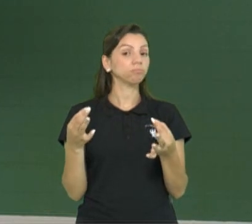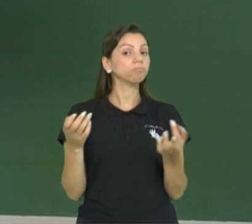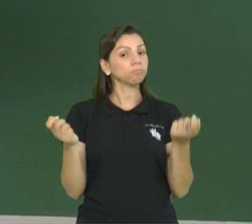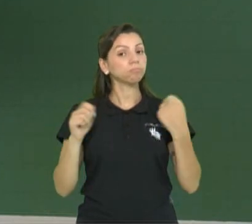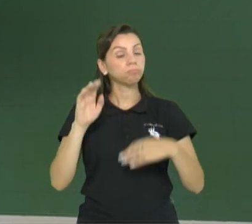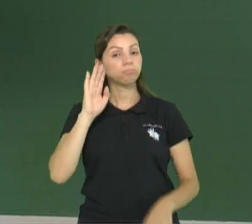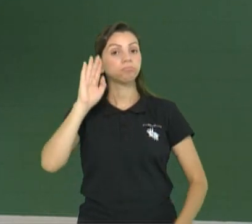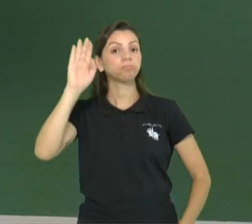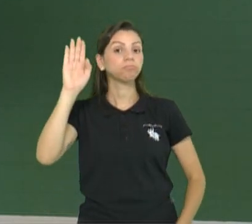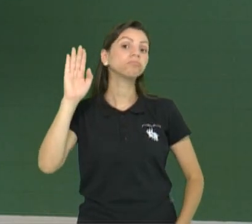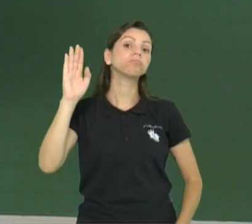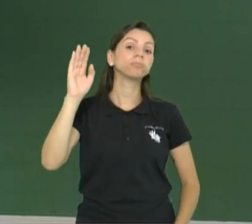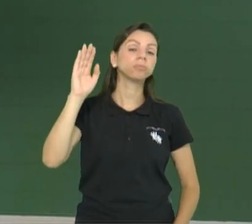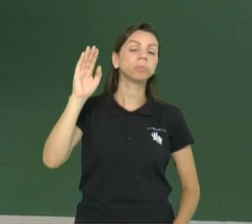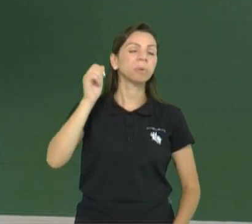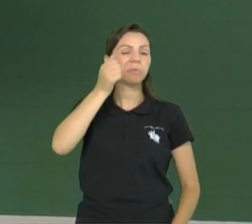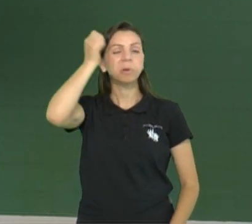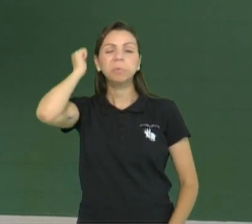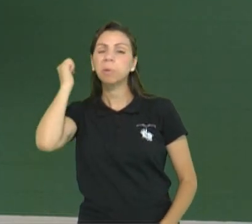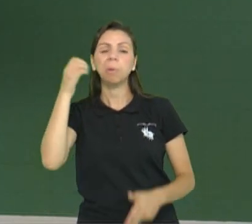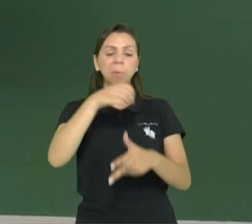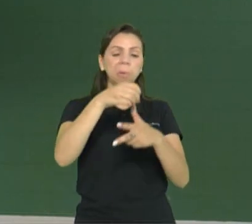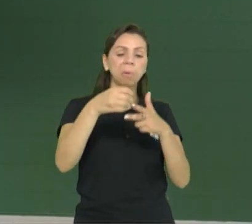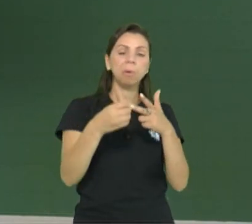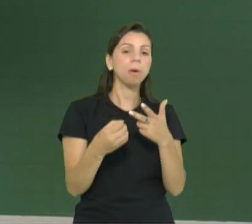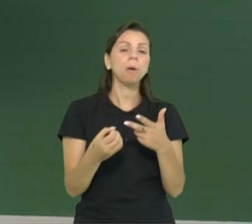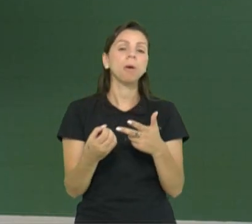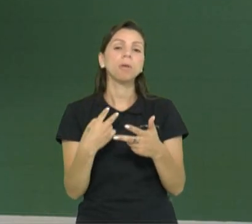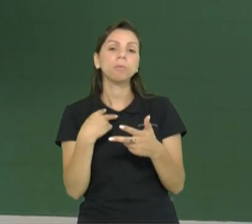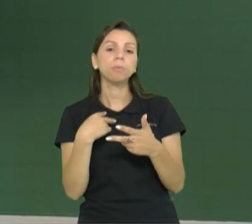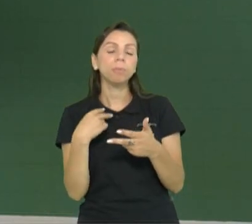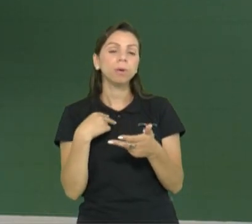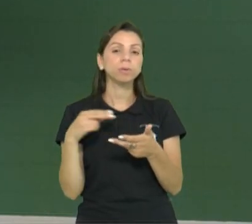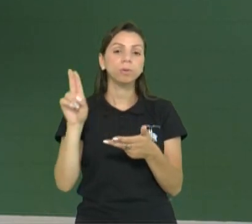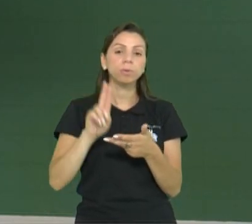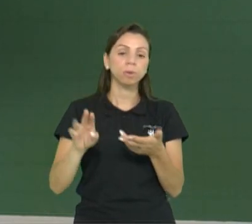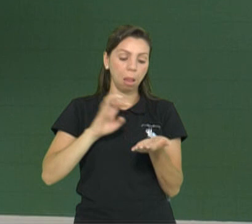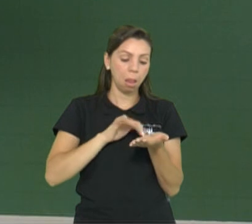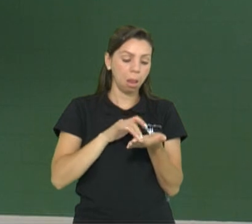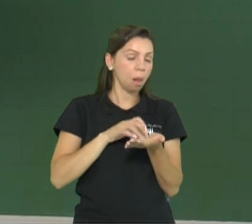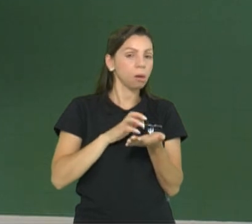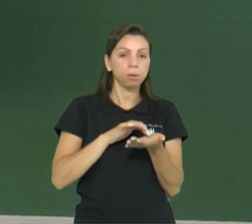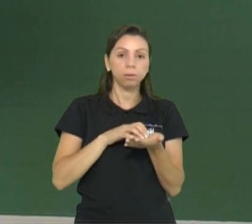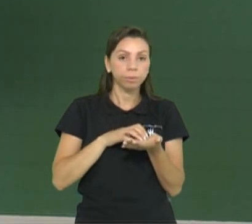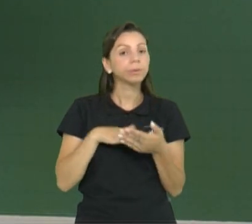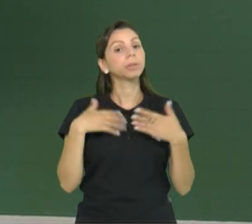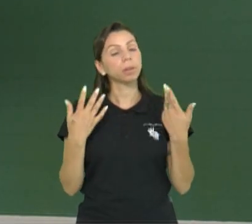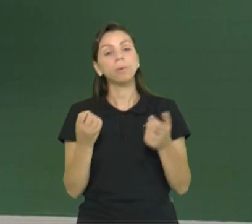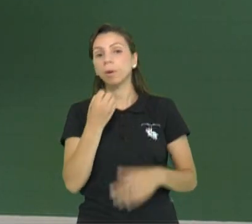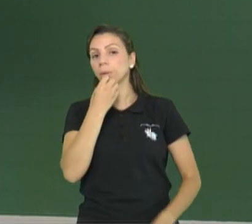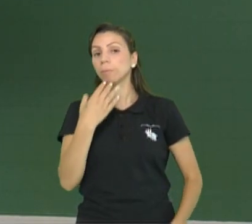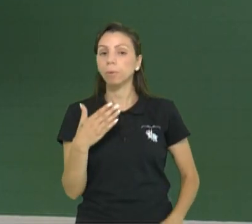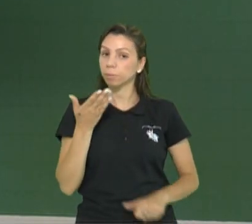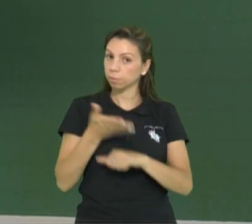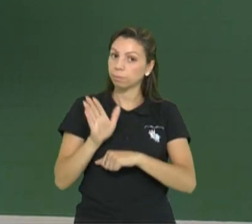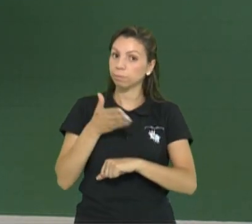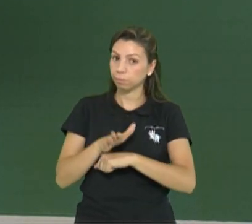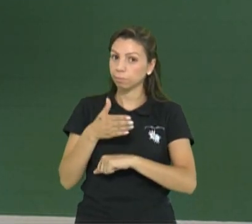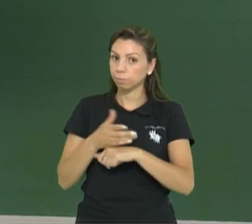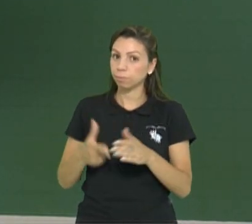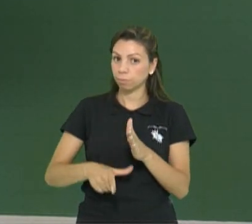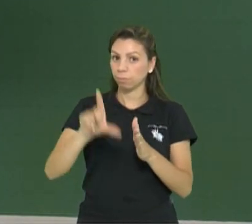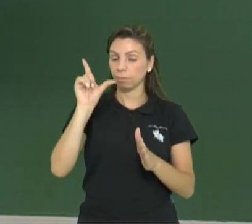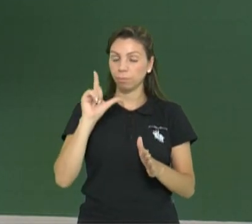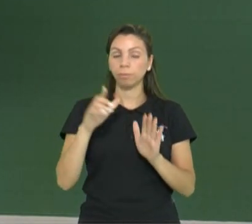principalmente no vestibular, no Enem. A gente não pode usar calculadora, nem a calculadora do celular. Então é bom a gente ir treinando.